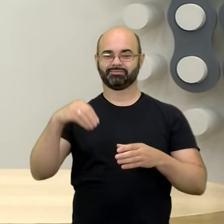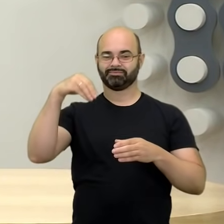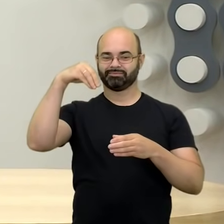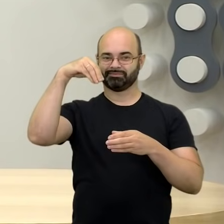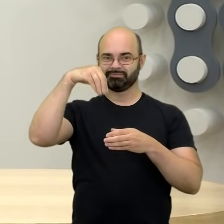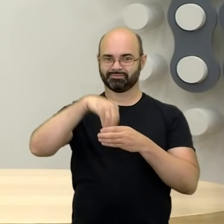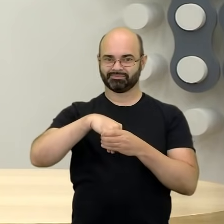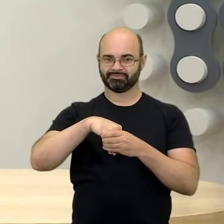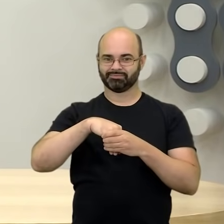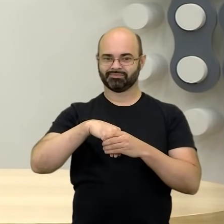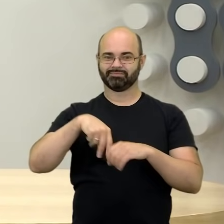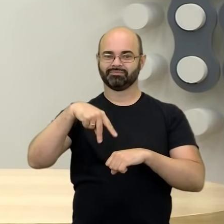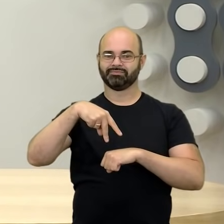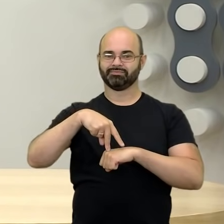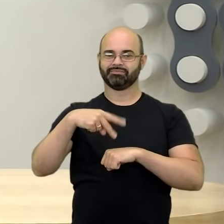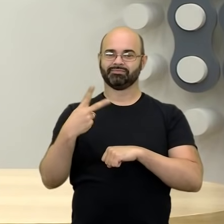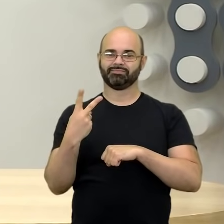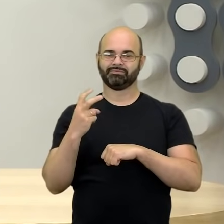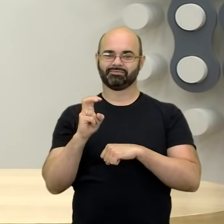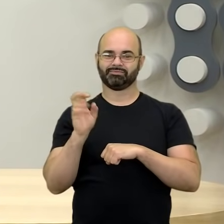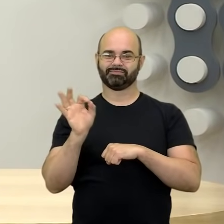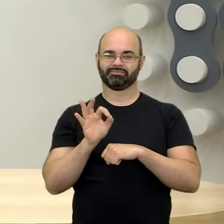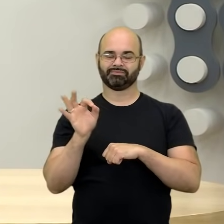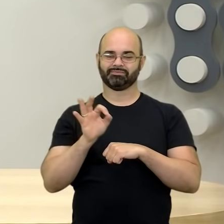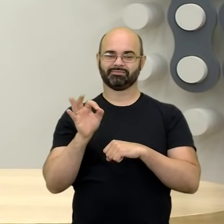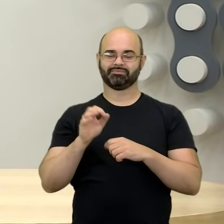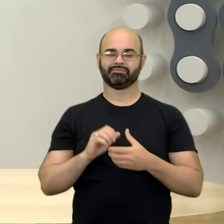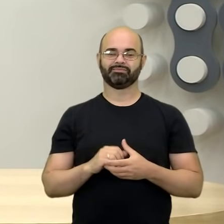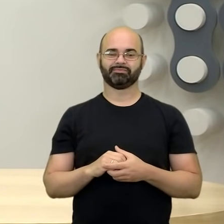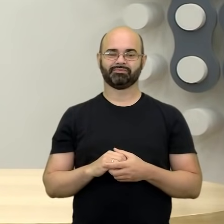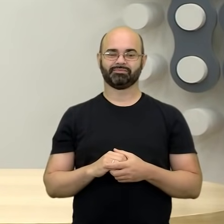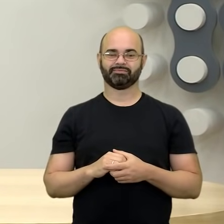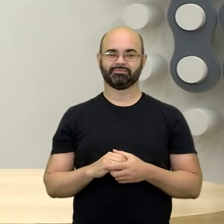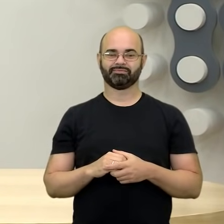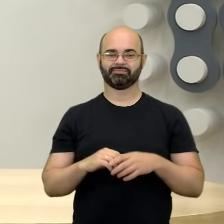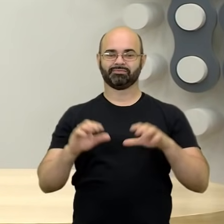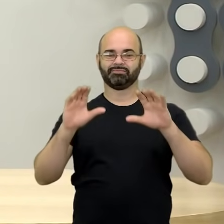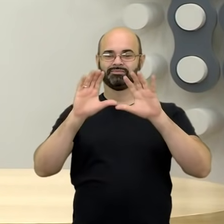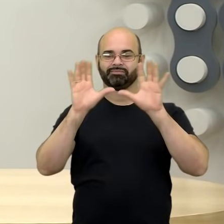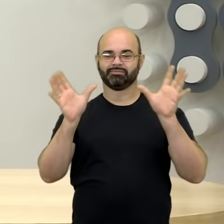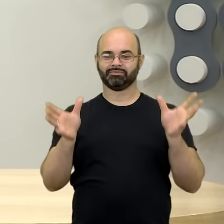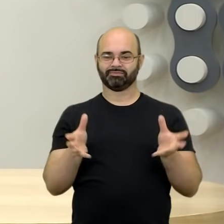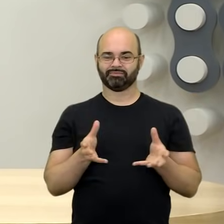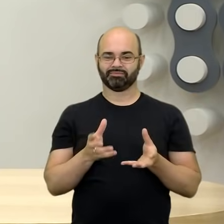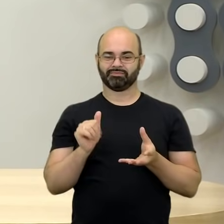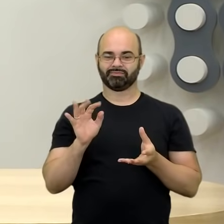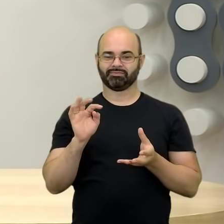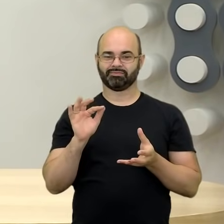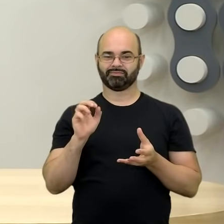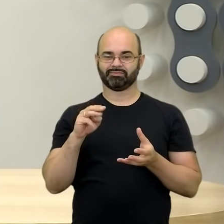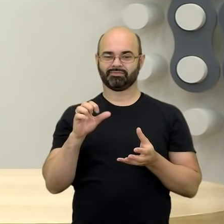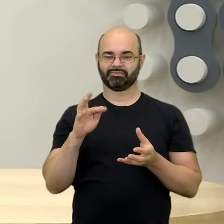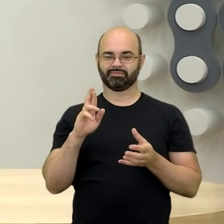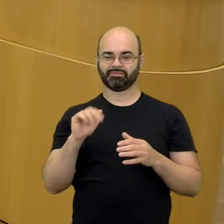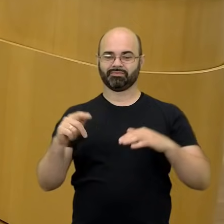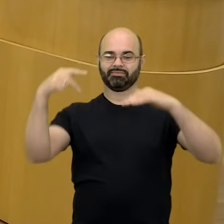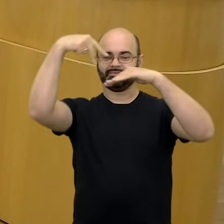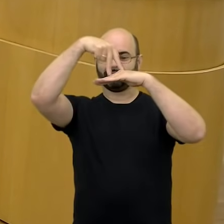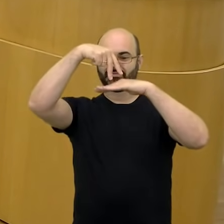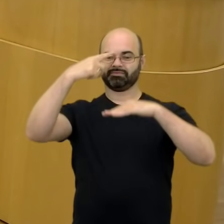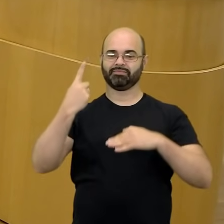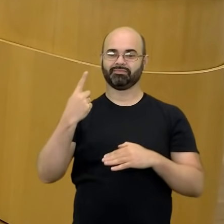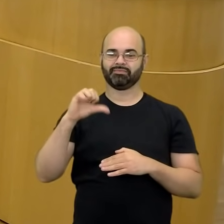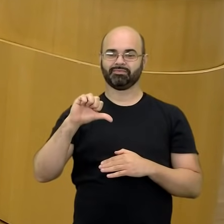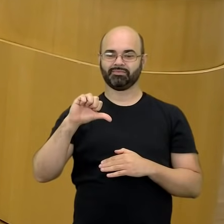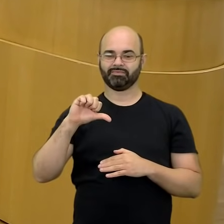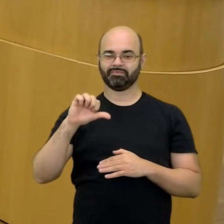interior do planeta 25% olha aí ó e acima da atmosfera dezenove por cento Nossa